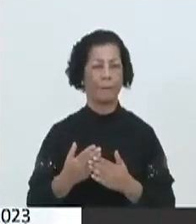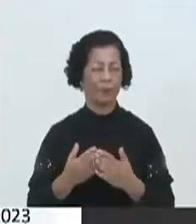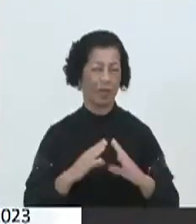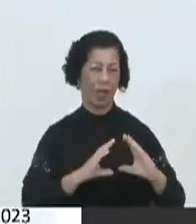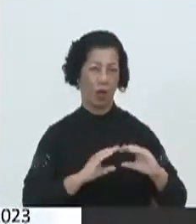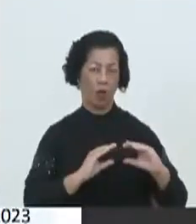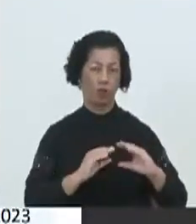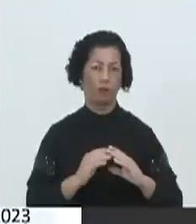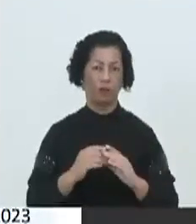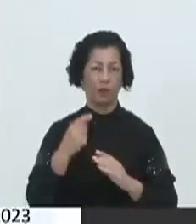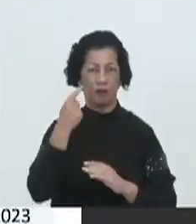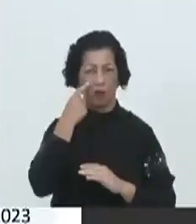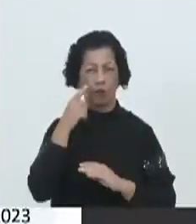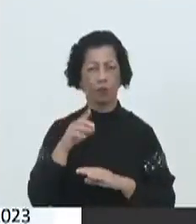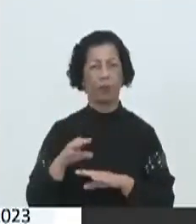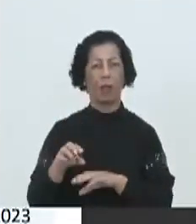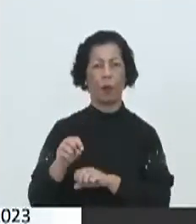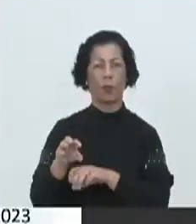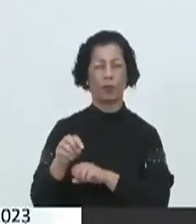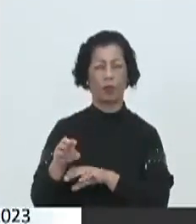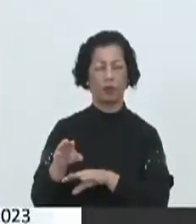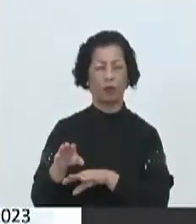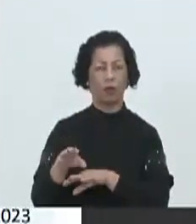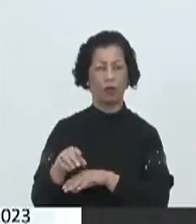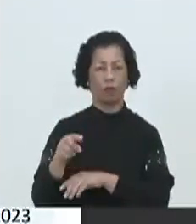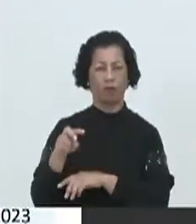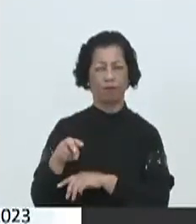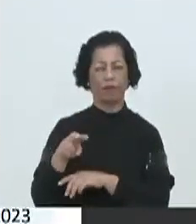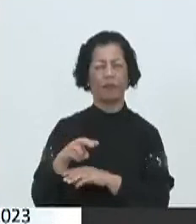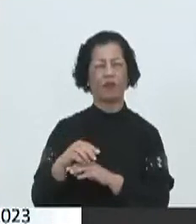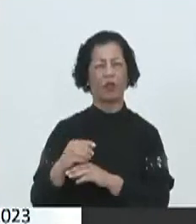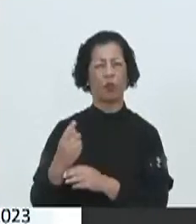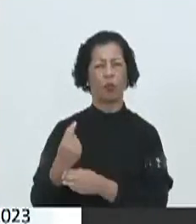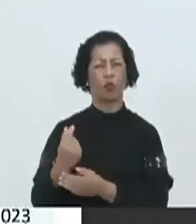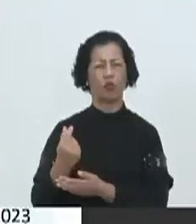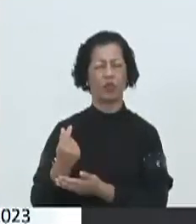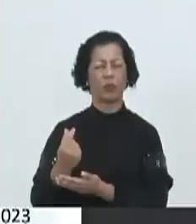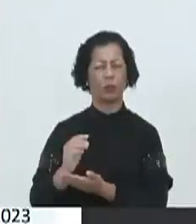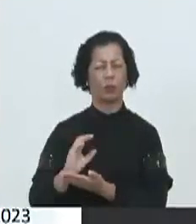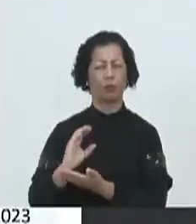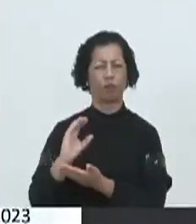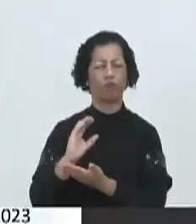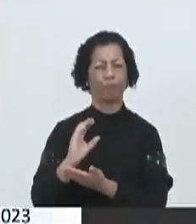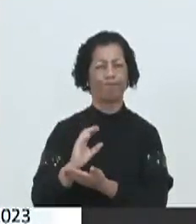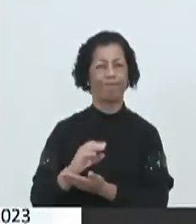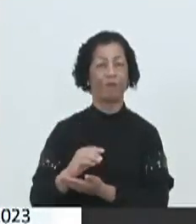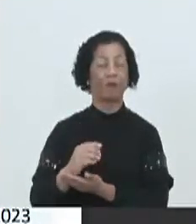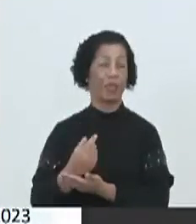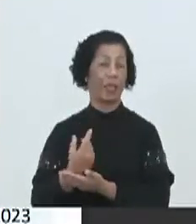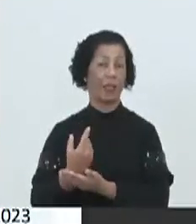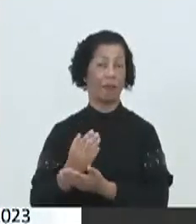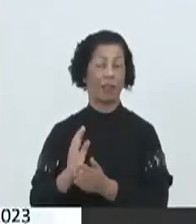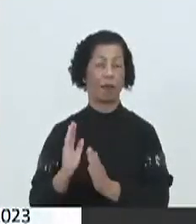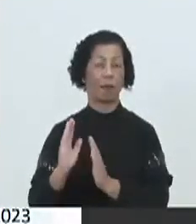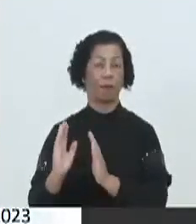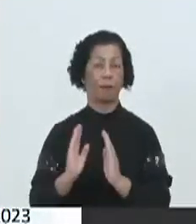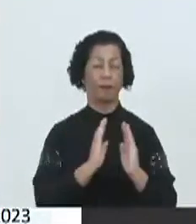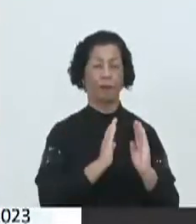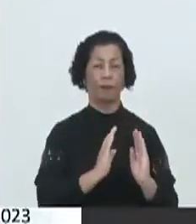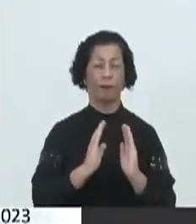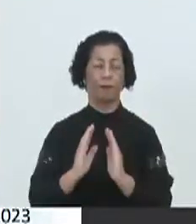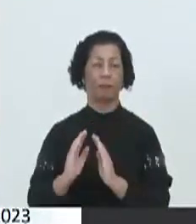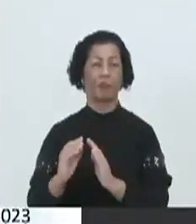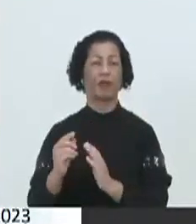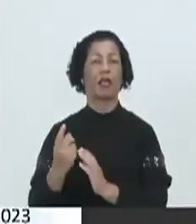paraa educação a gente vê aqui as receitas e e as receitas elas vão estar divididas em receitas de